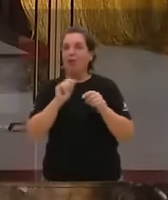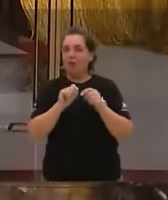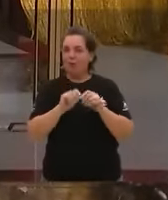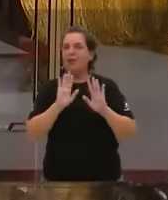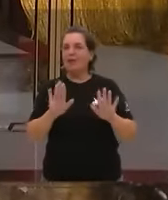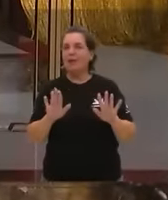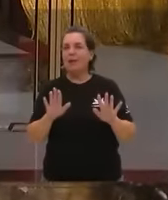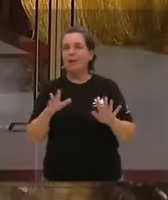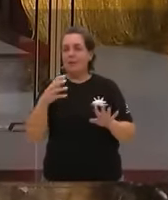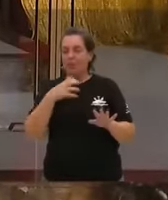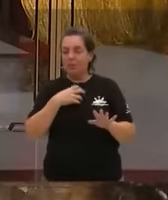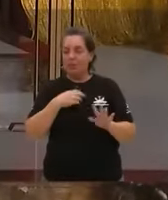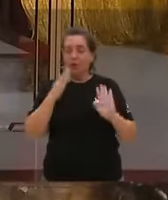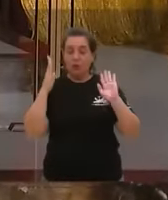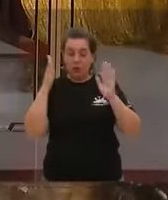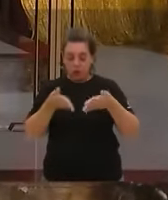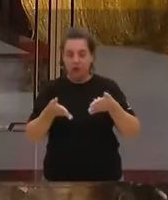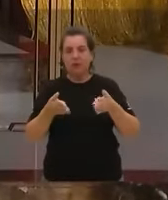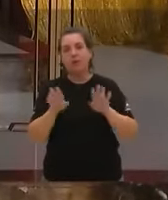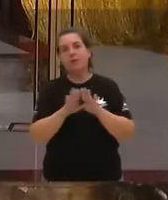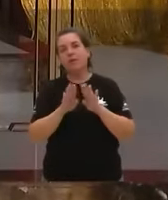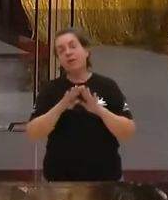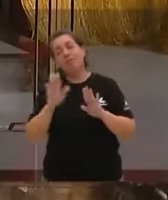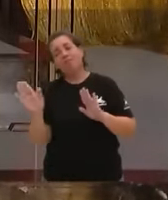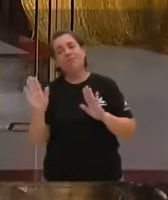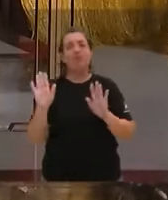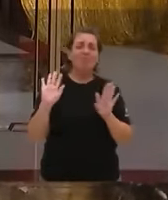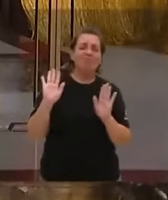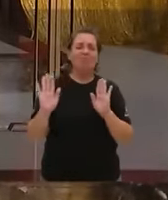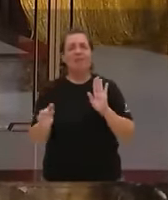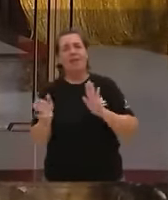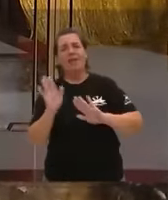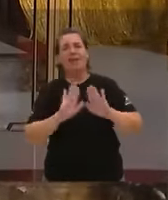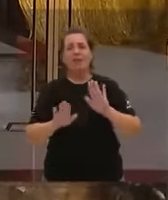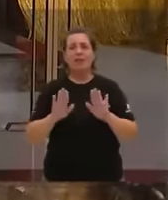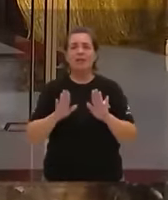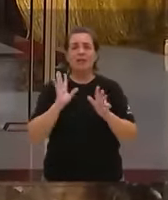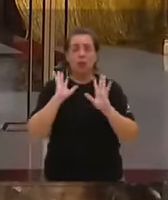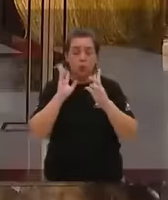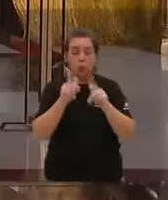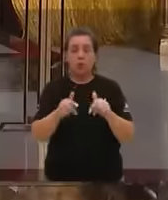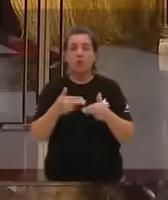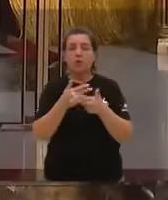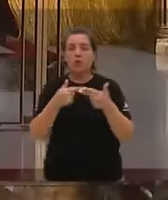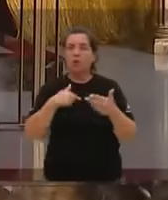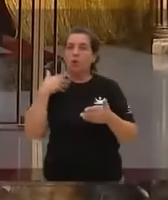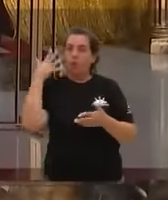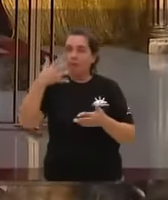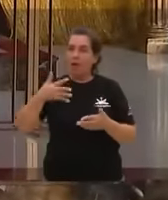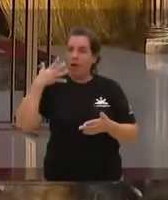de forma direta e indireta em todas as minhas pregações.